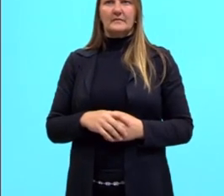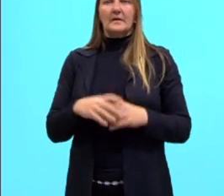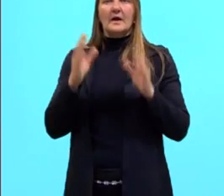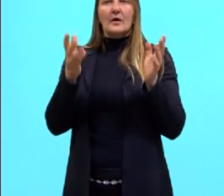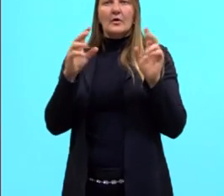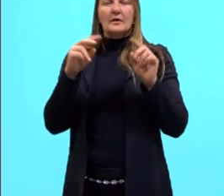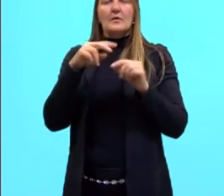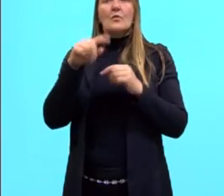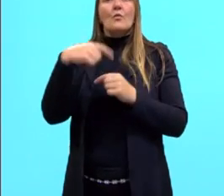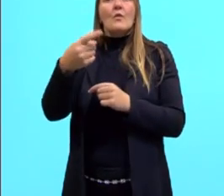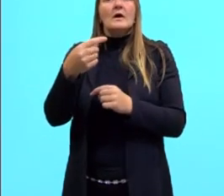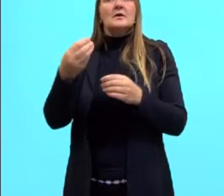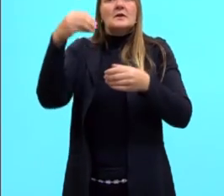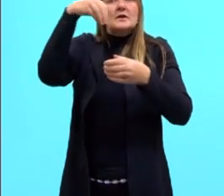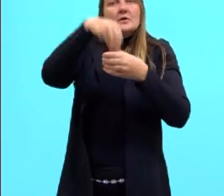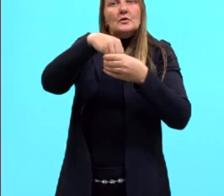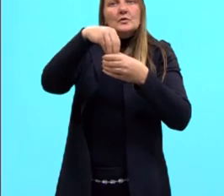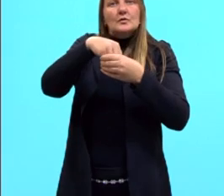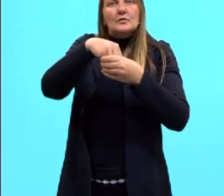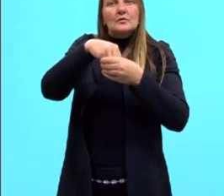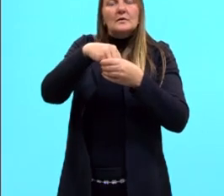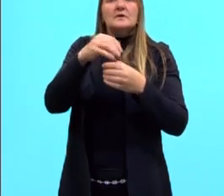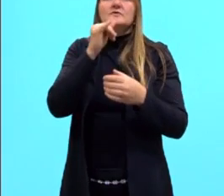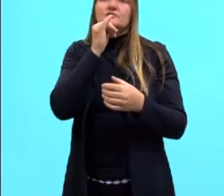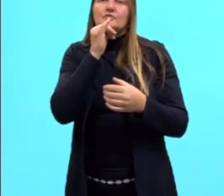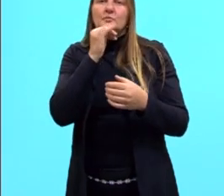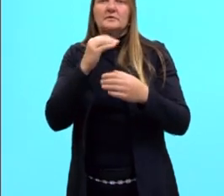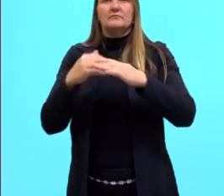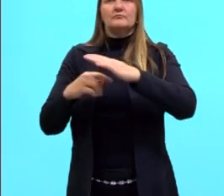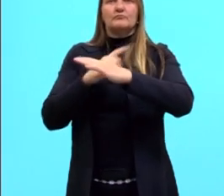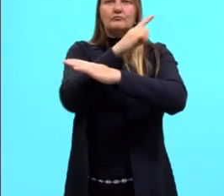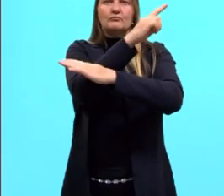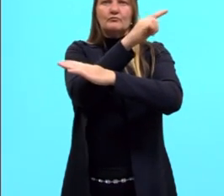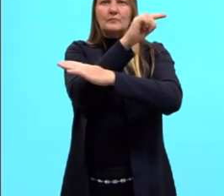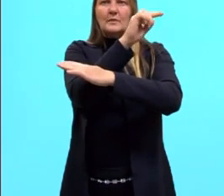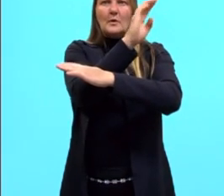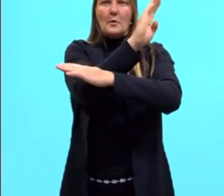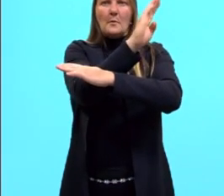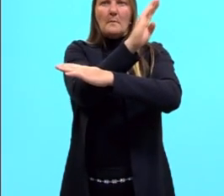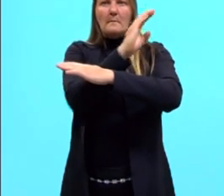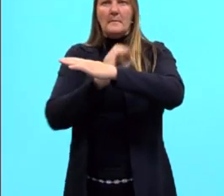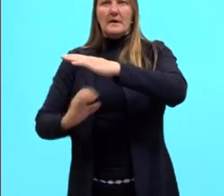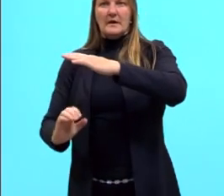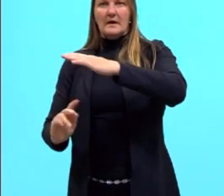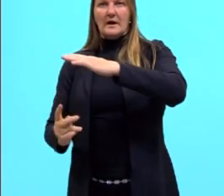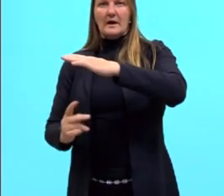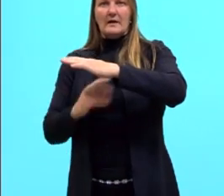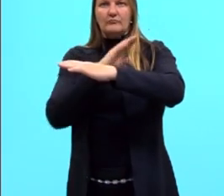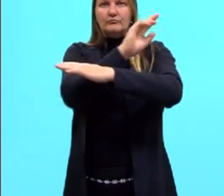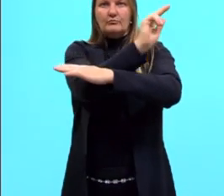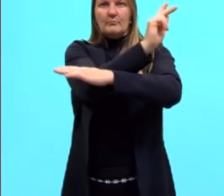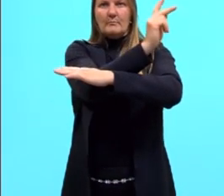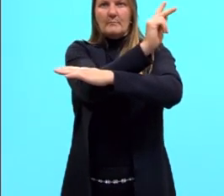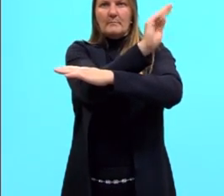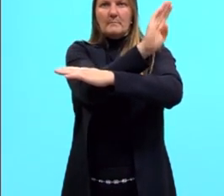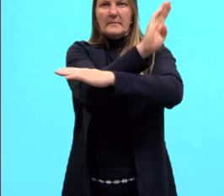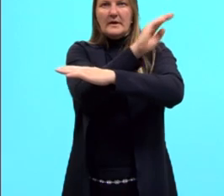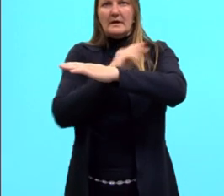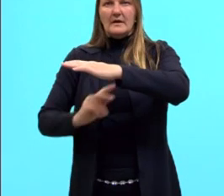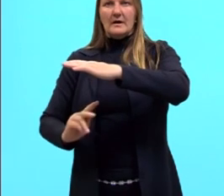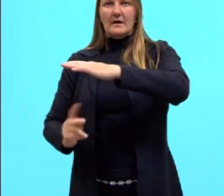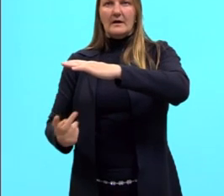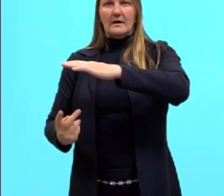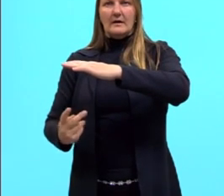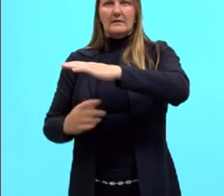agora quais ângulos estão em lados alternados o b e o h eles estão em lados